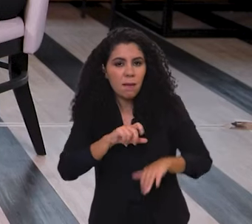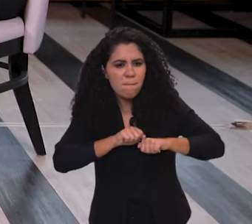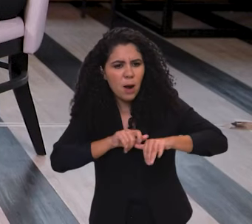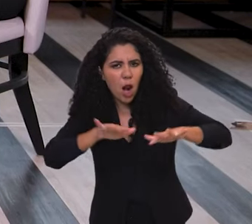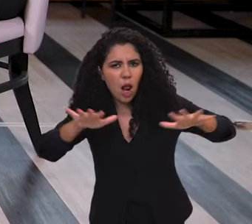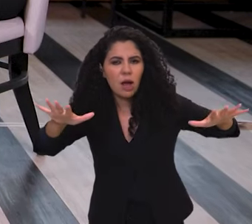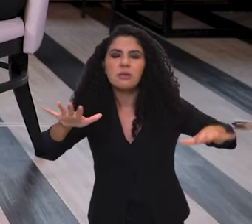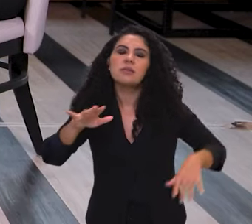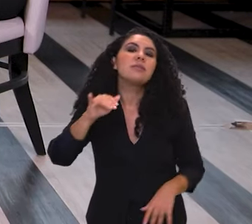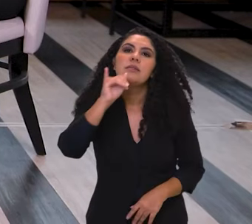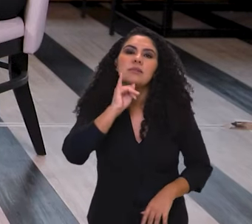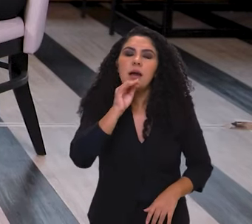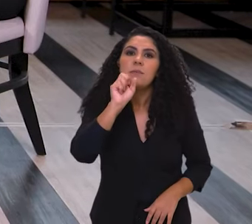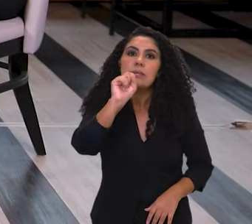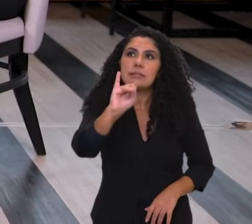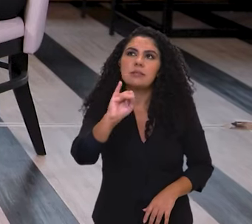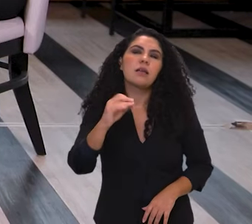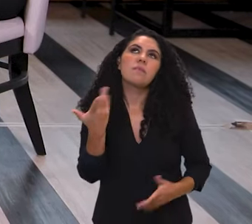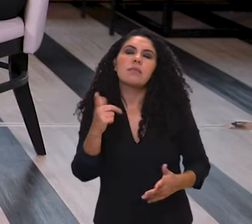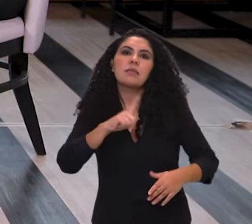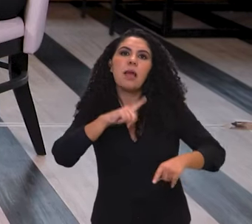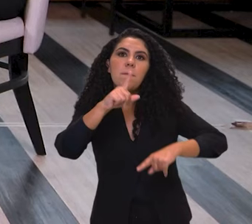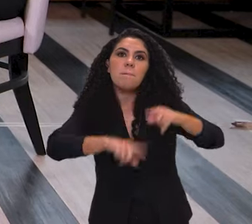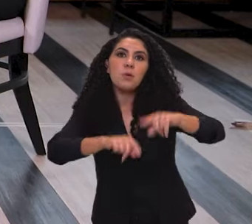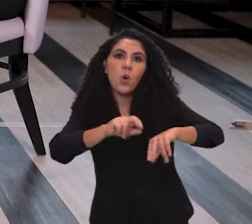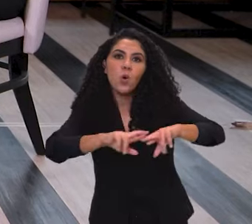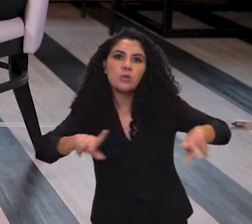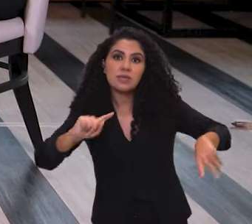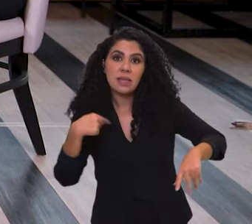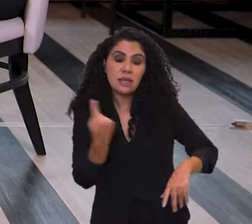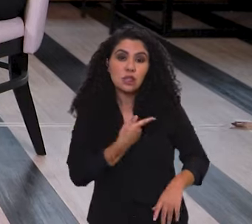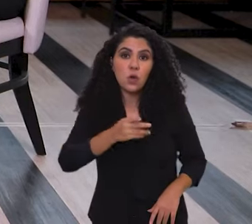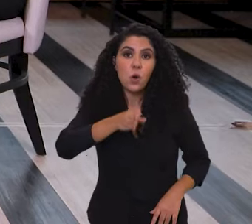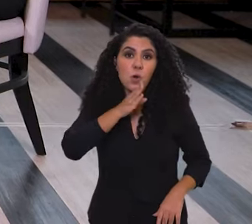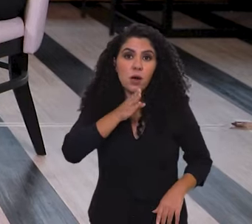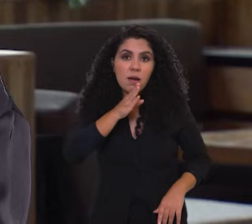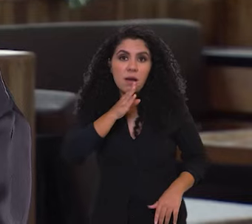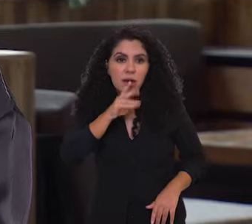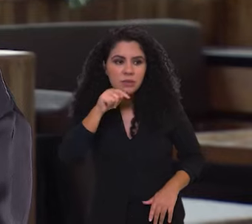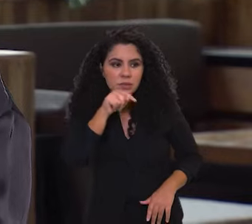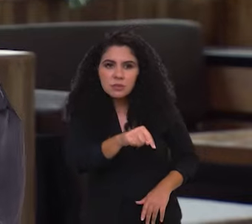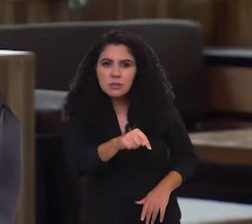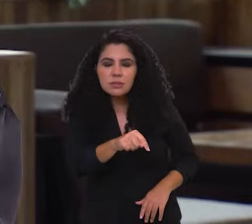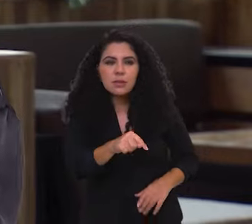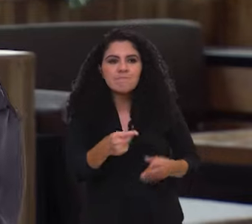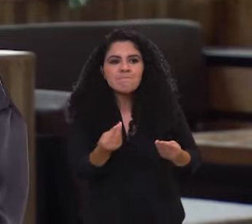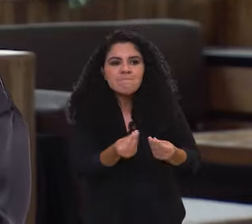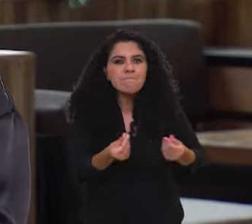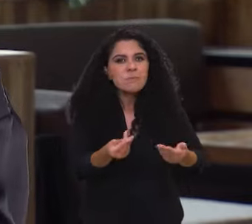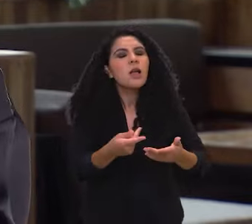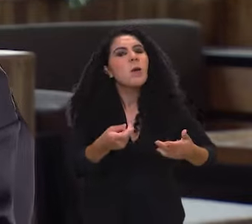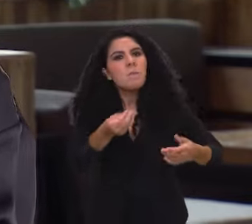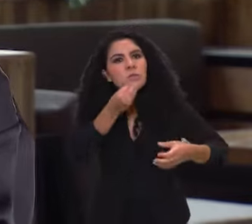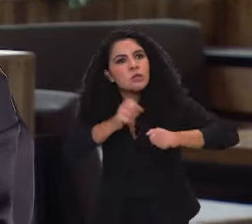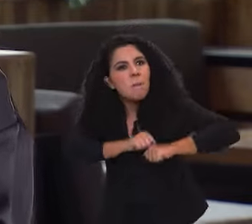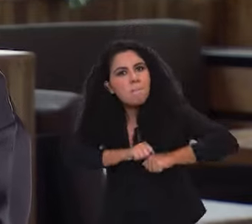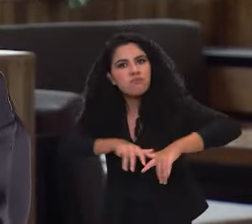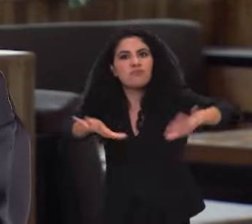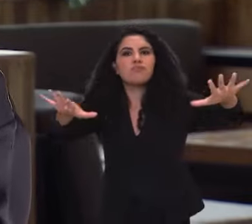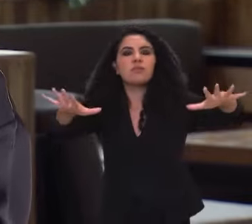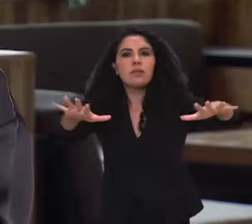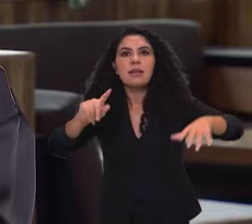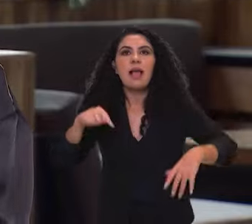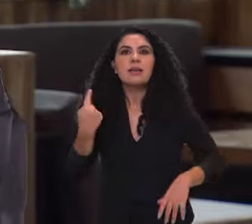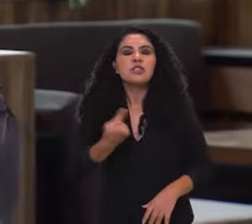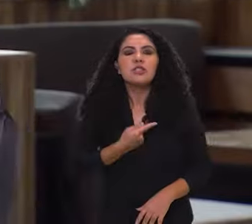a gente considerar, por exemplo, produtos que a gente conhece, esse potencial ainda está subaproveitado, fora aqueles produtos que a gente ainda